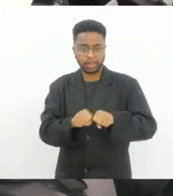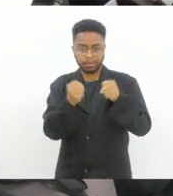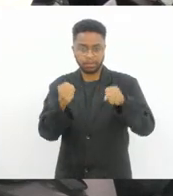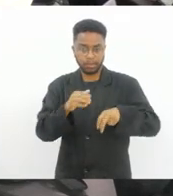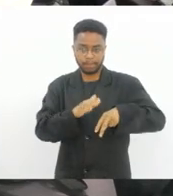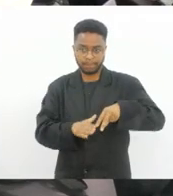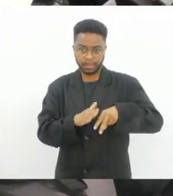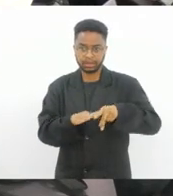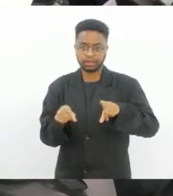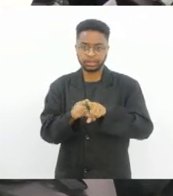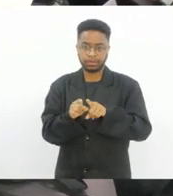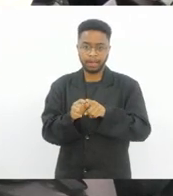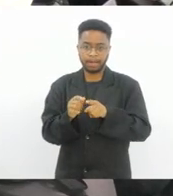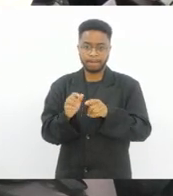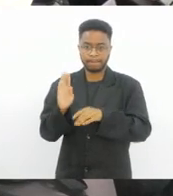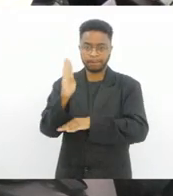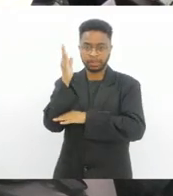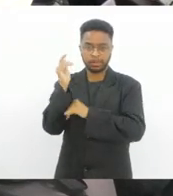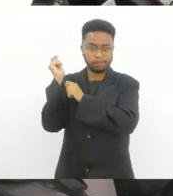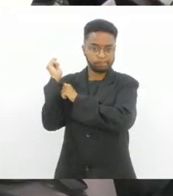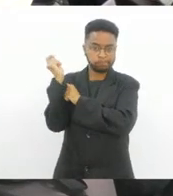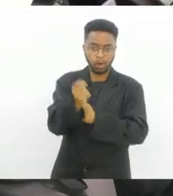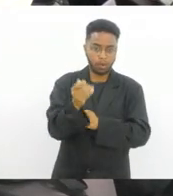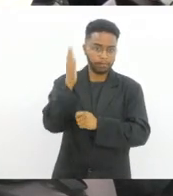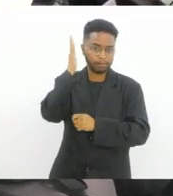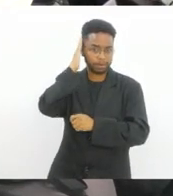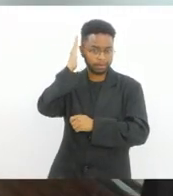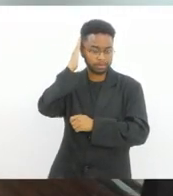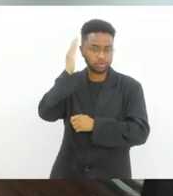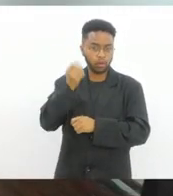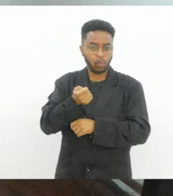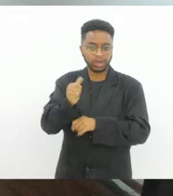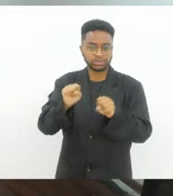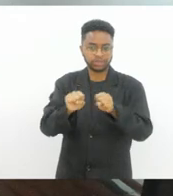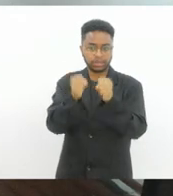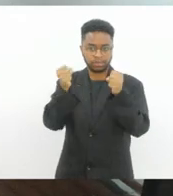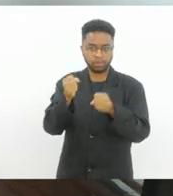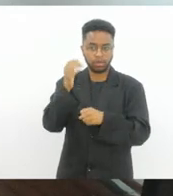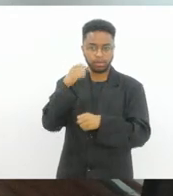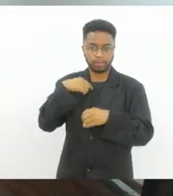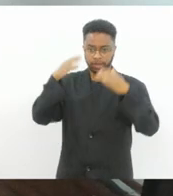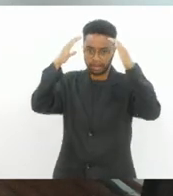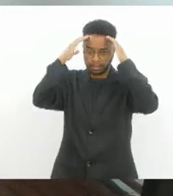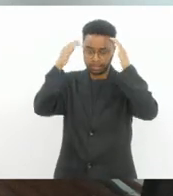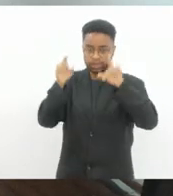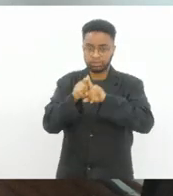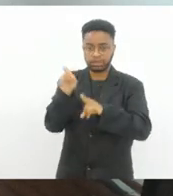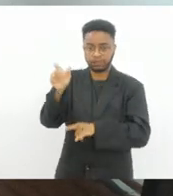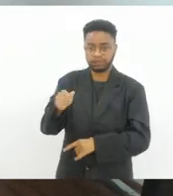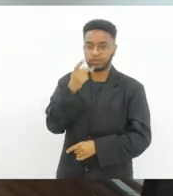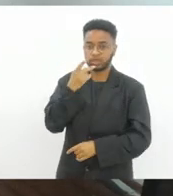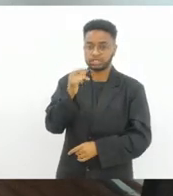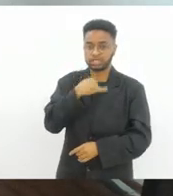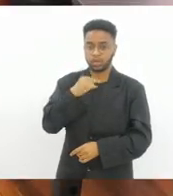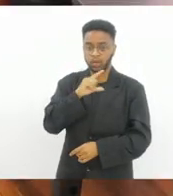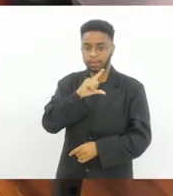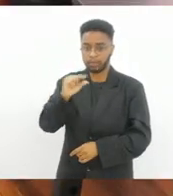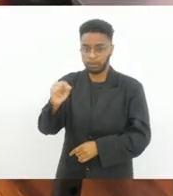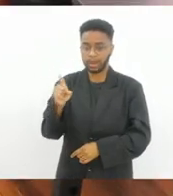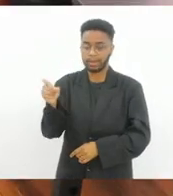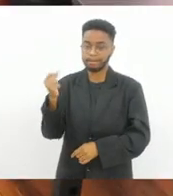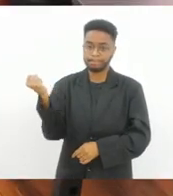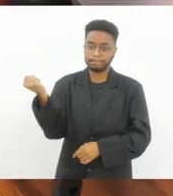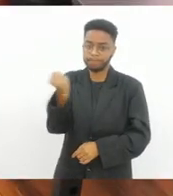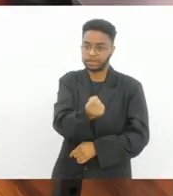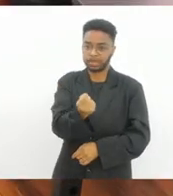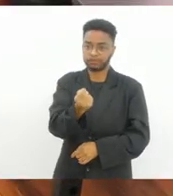cabeça, que quase afetou a parte do crânio, né? E ele dizia que, se eu saísse, ele me matava, de dentro